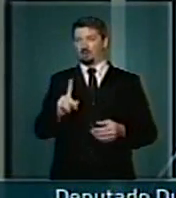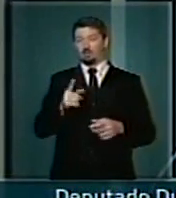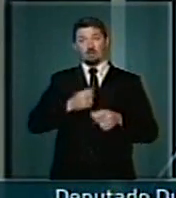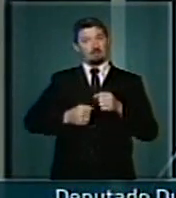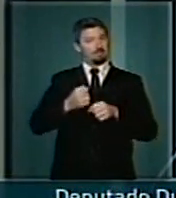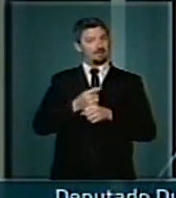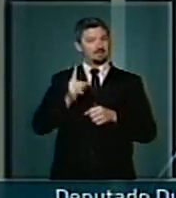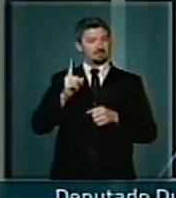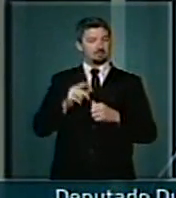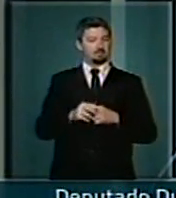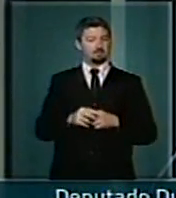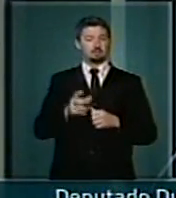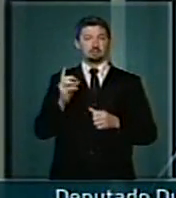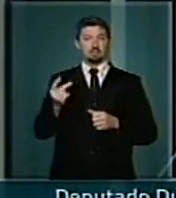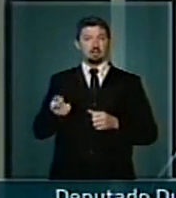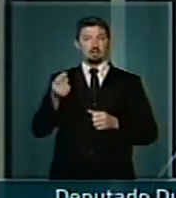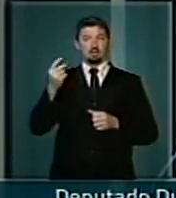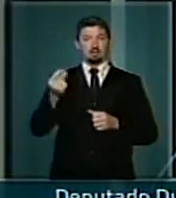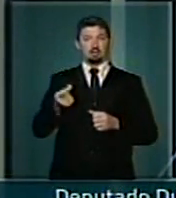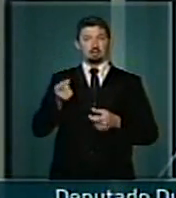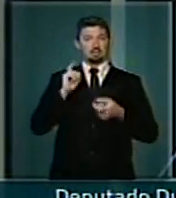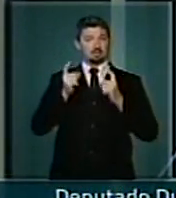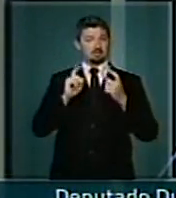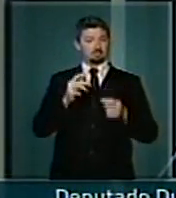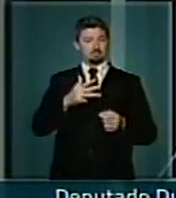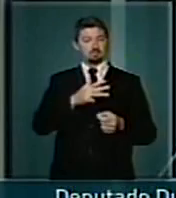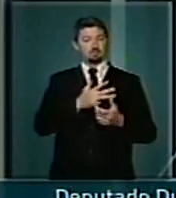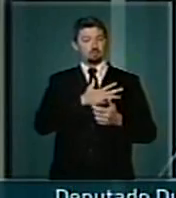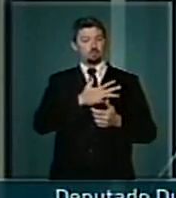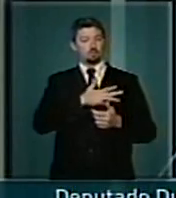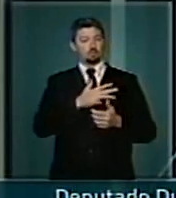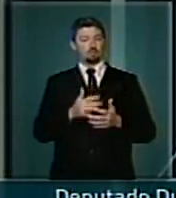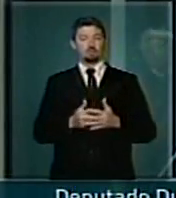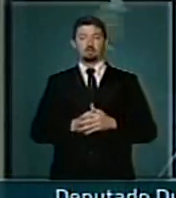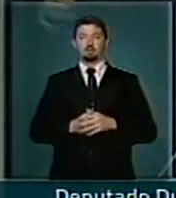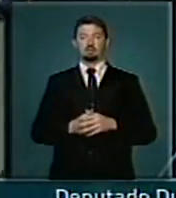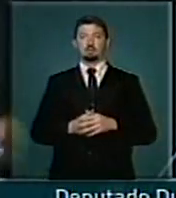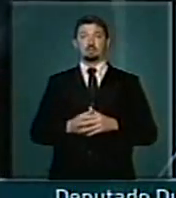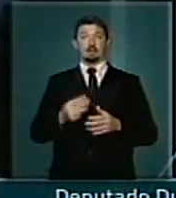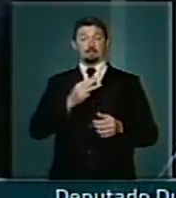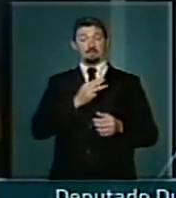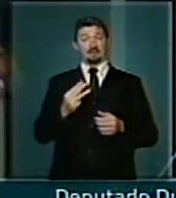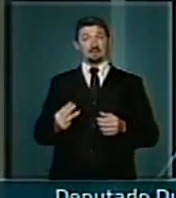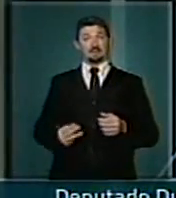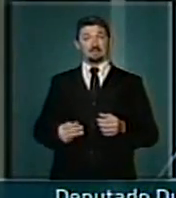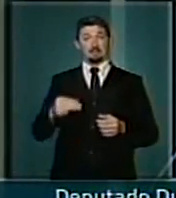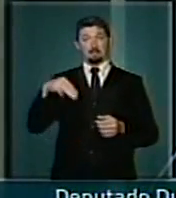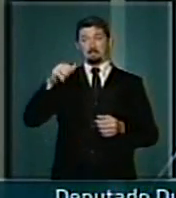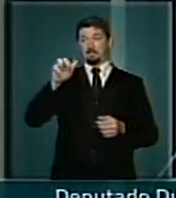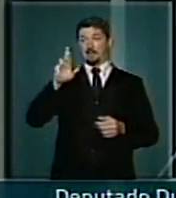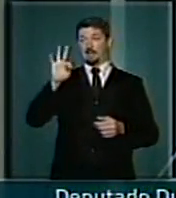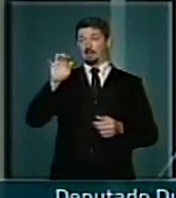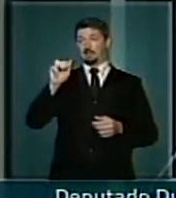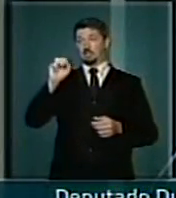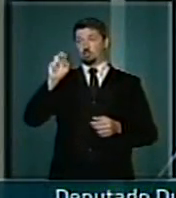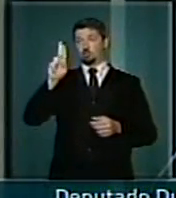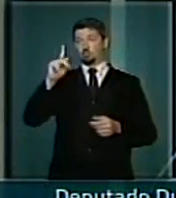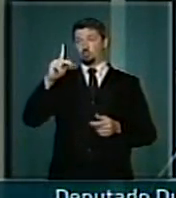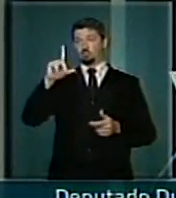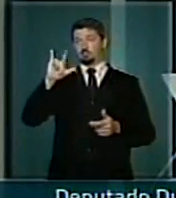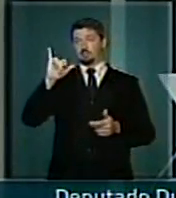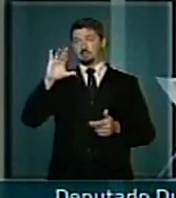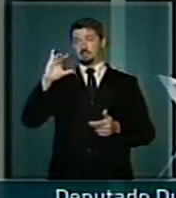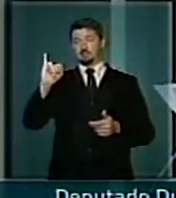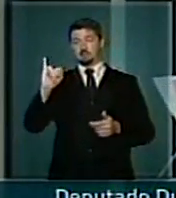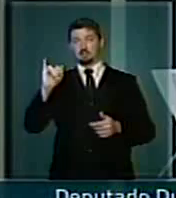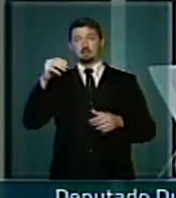ano passado. Eles vêm desde a gestão da então ministra Marta Suplicy à frente do